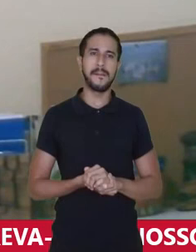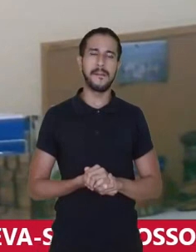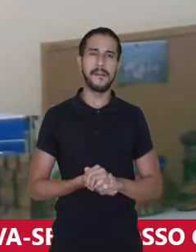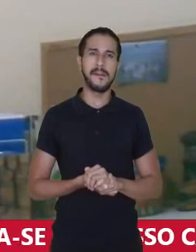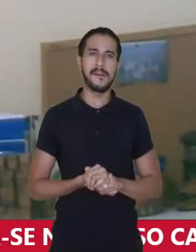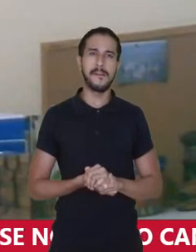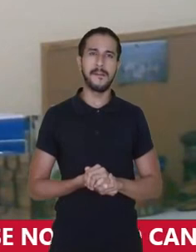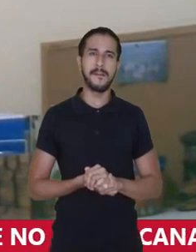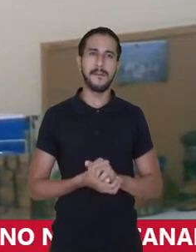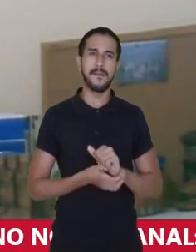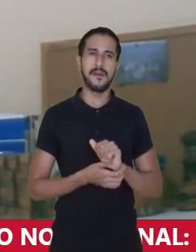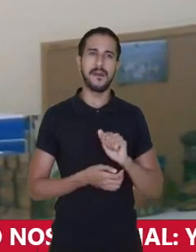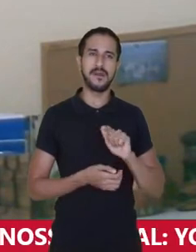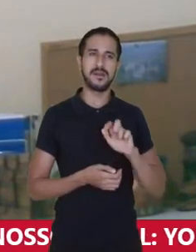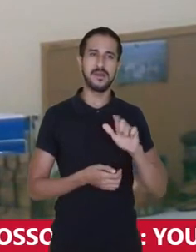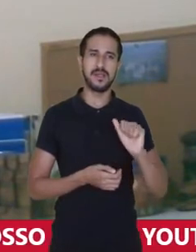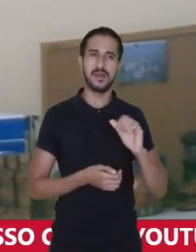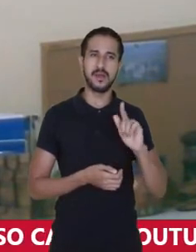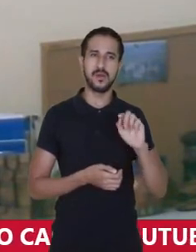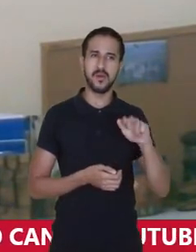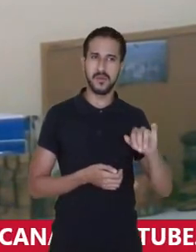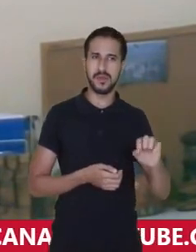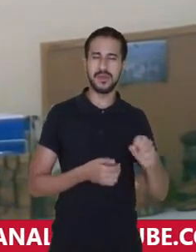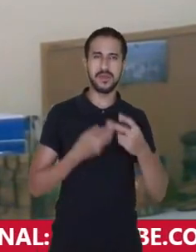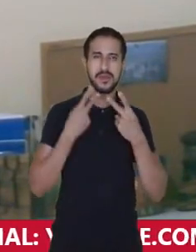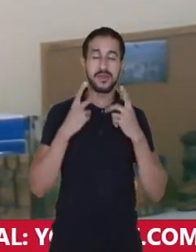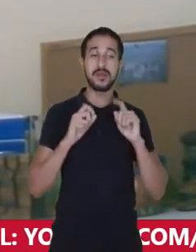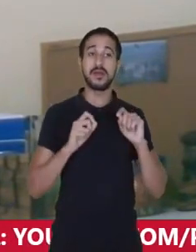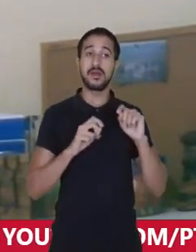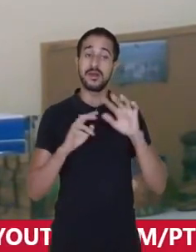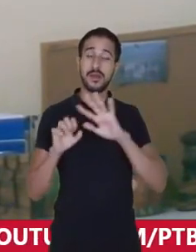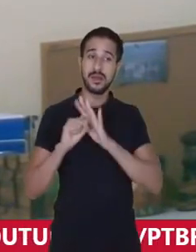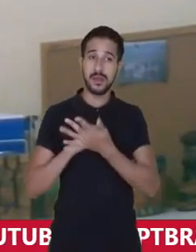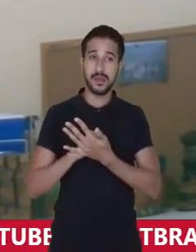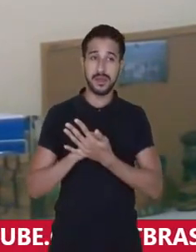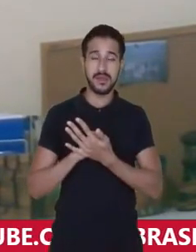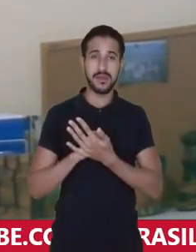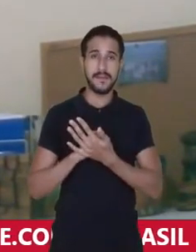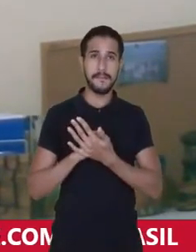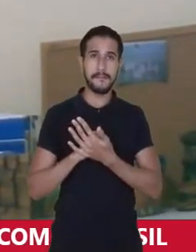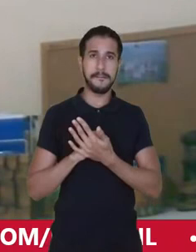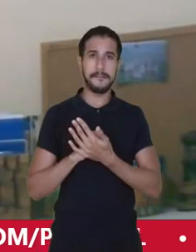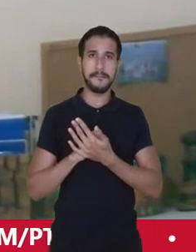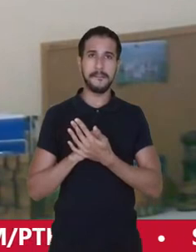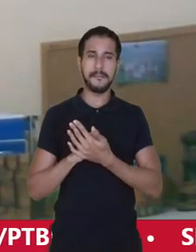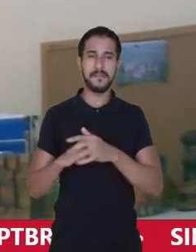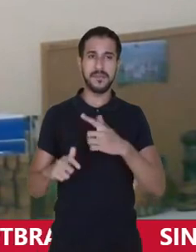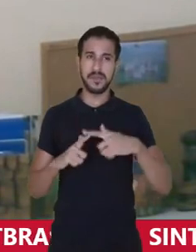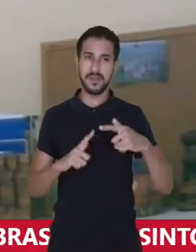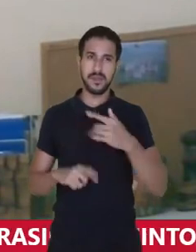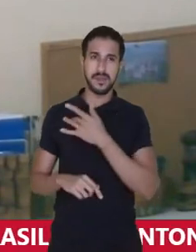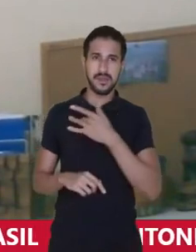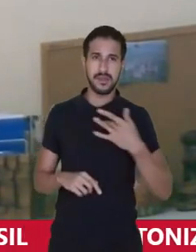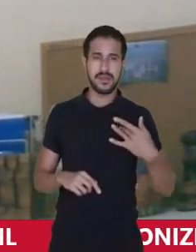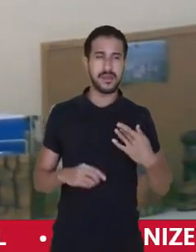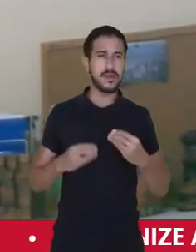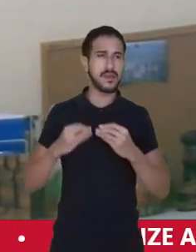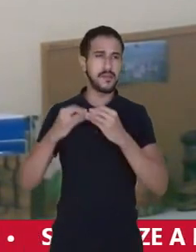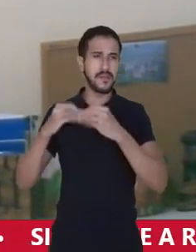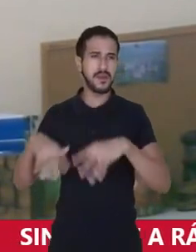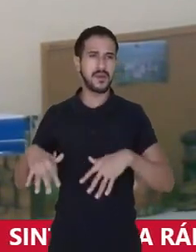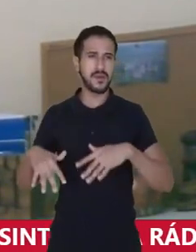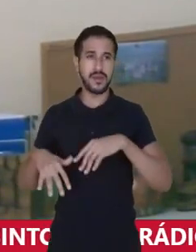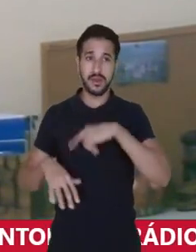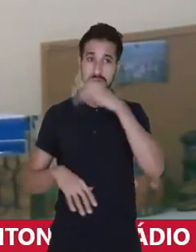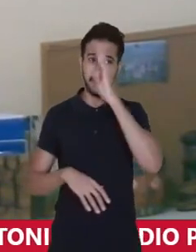nossa Angela Gomes. Enfim, a pandemia é uma crise sanitária que se abate sobre um país, no